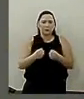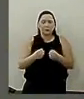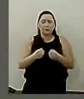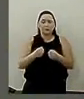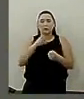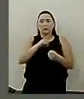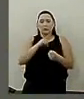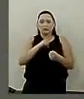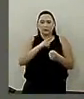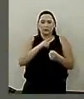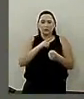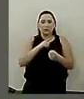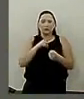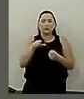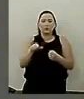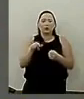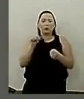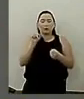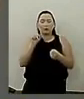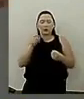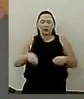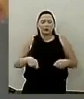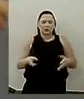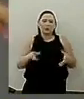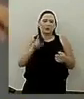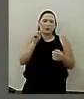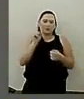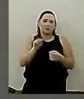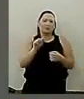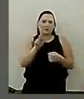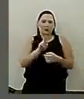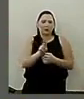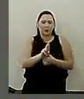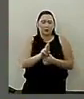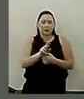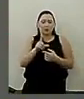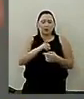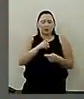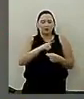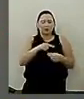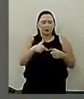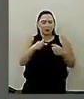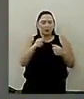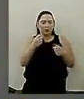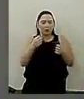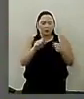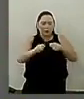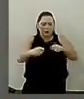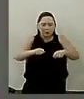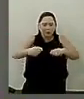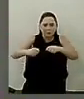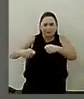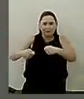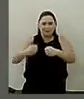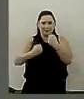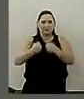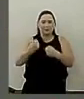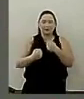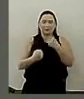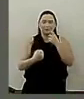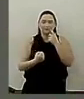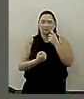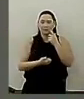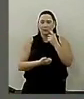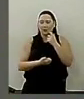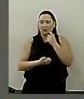para consertar o carro, mas se aquele pé de buriti não estivesse lá, a gente tinha caído no barranco e a história poderia ser